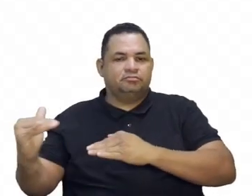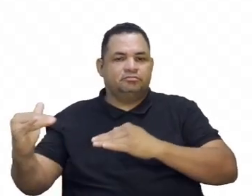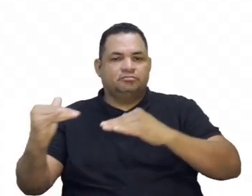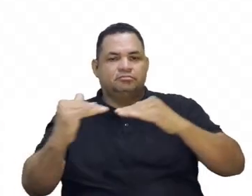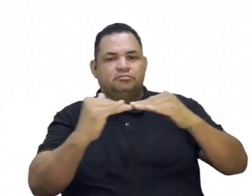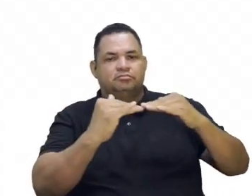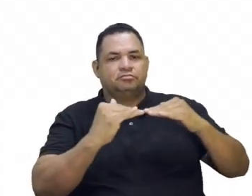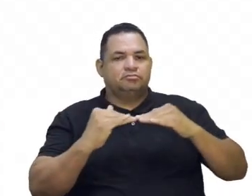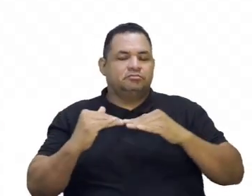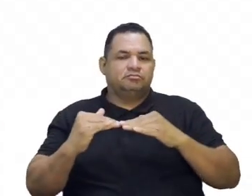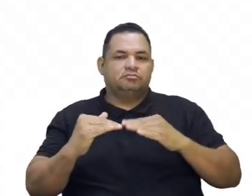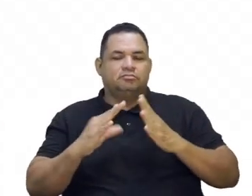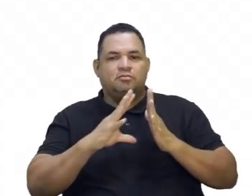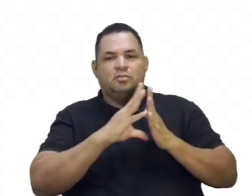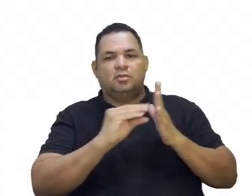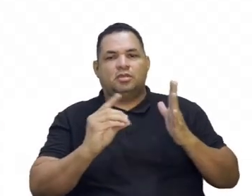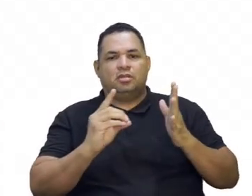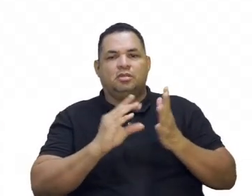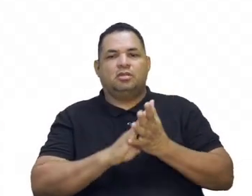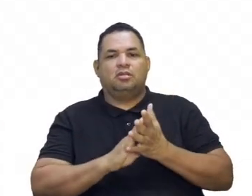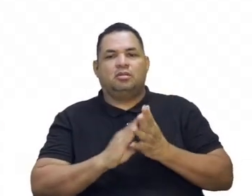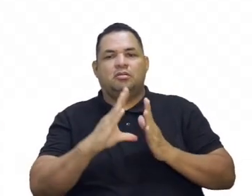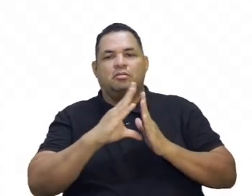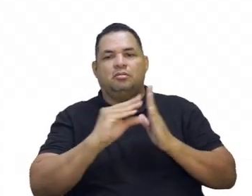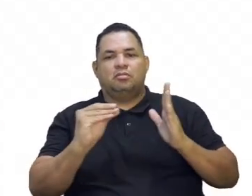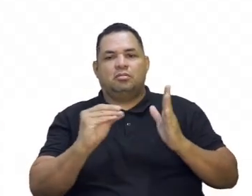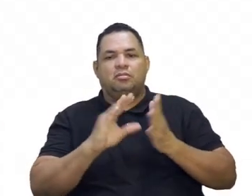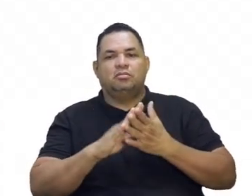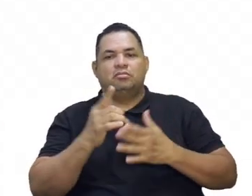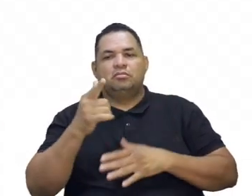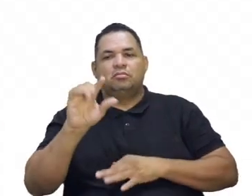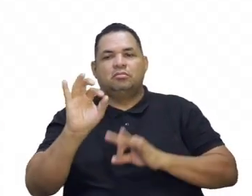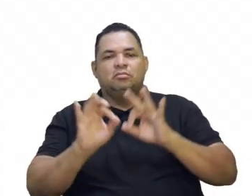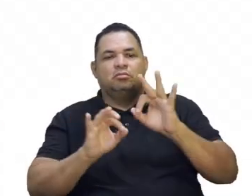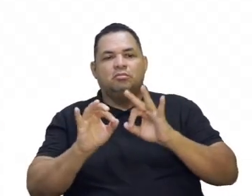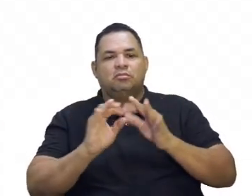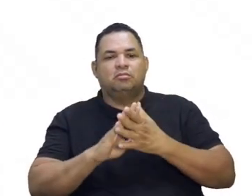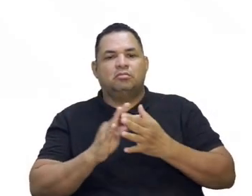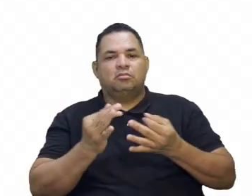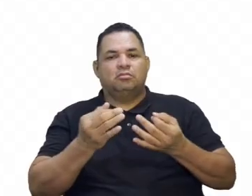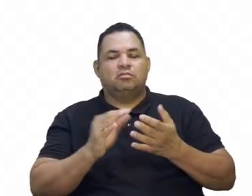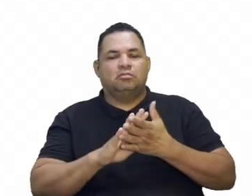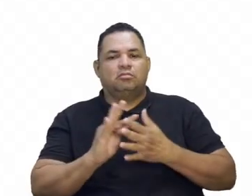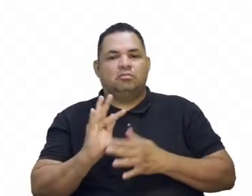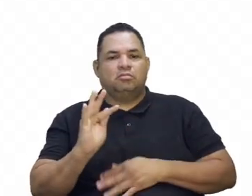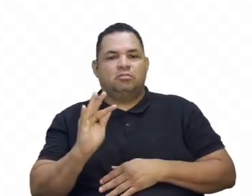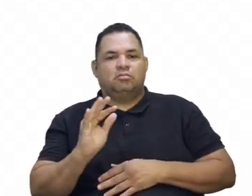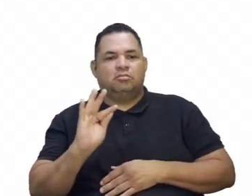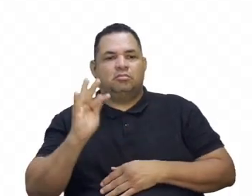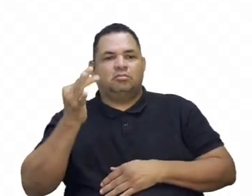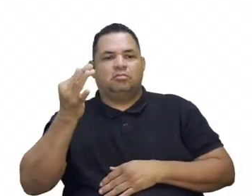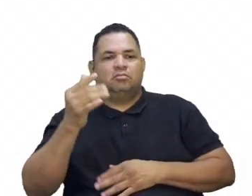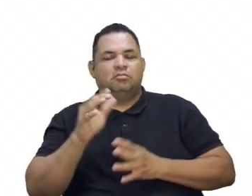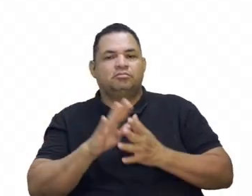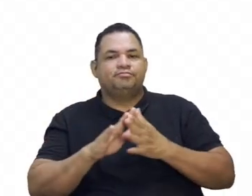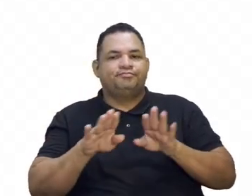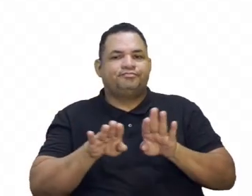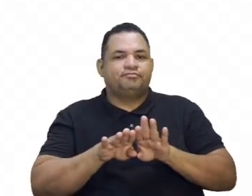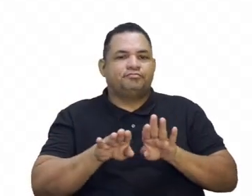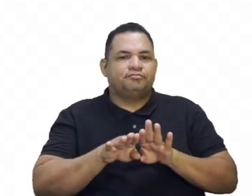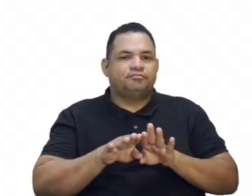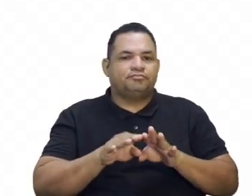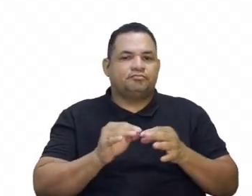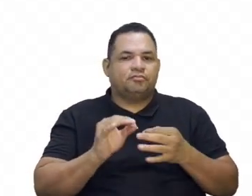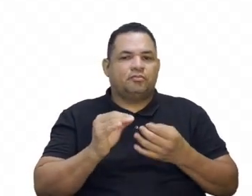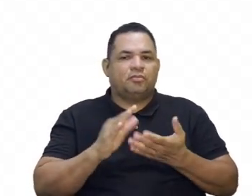estável. Então, o modelo atômico de Thomson realmente não conseguiria explicar esse fenômeno. Não só porque ele